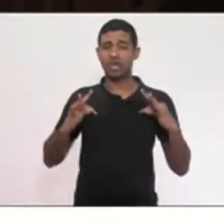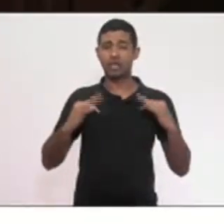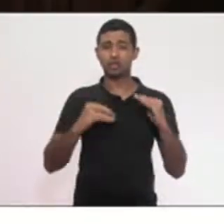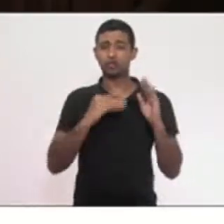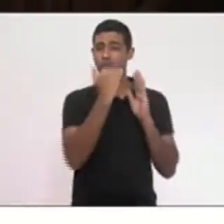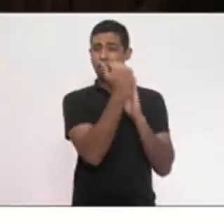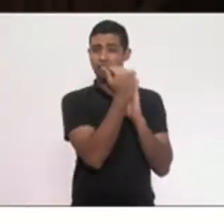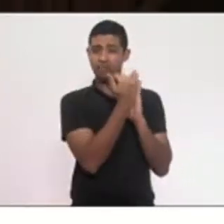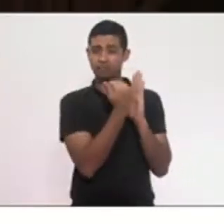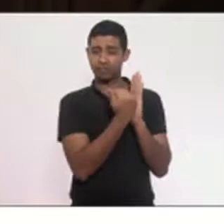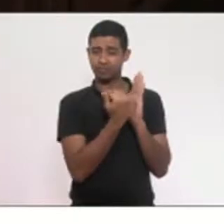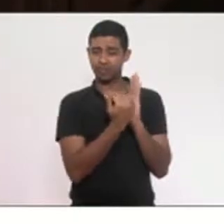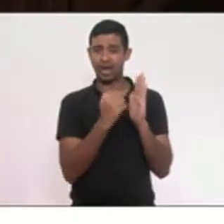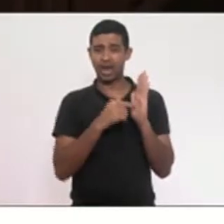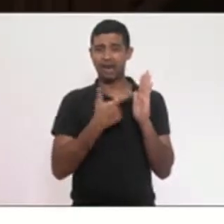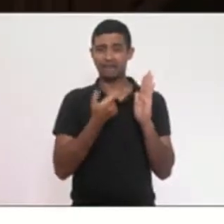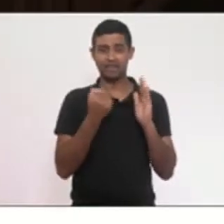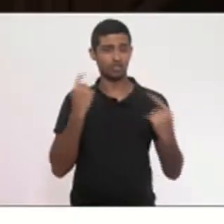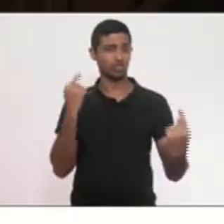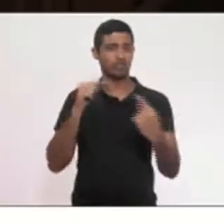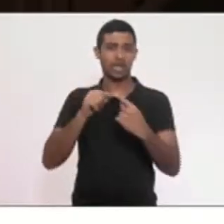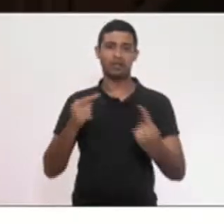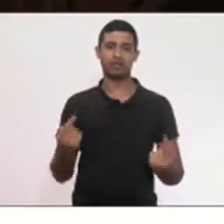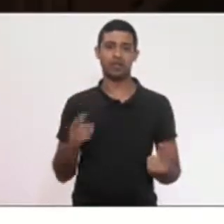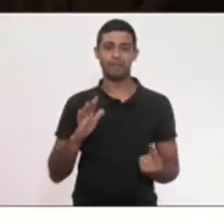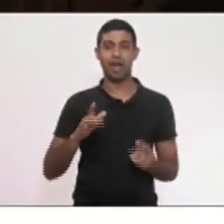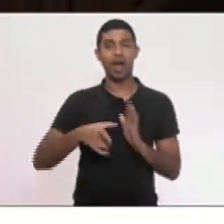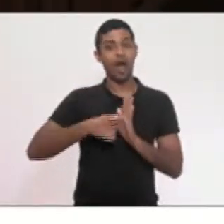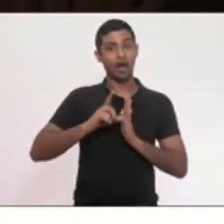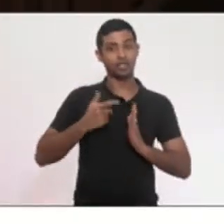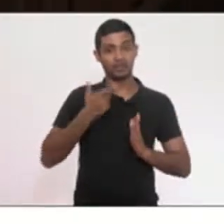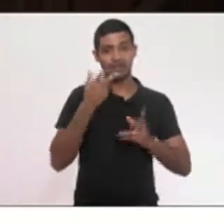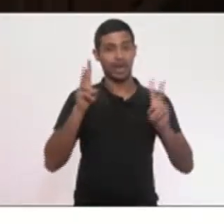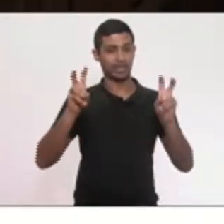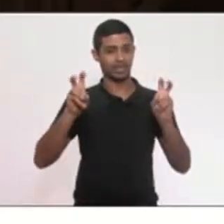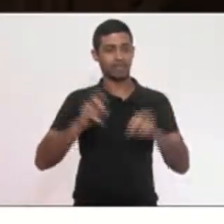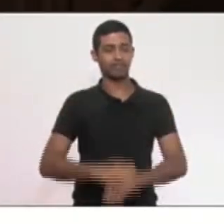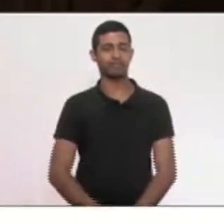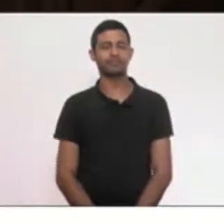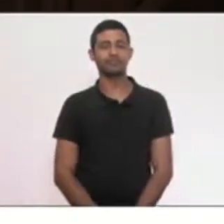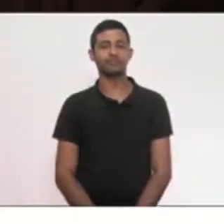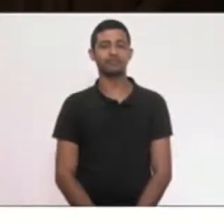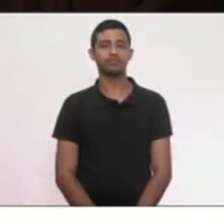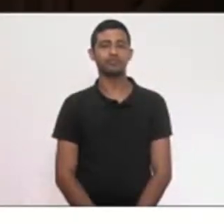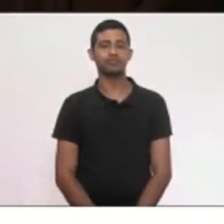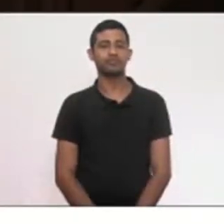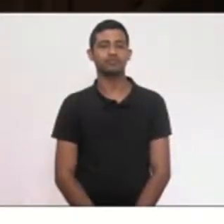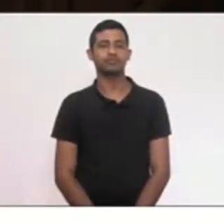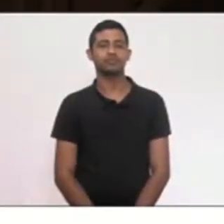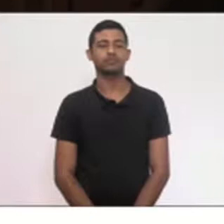as suas 20 metas. Mas antes de entrar nesse aspecto, eu quero